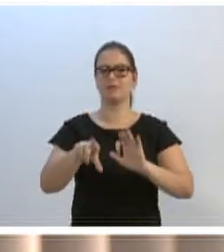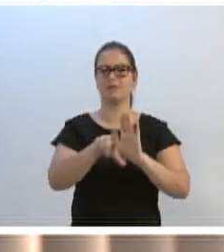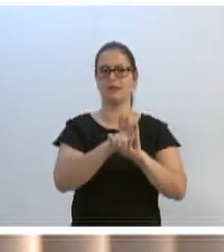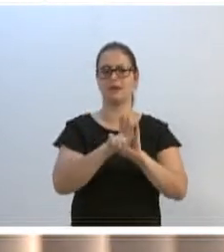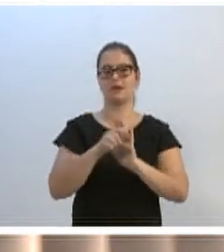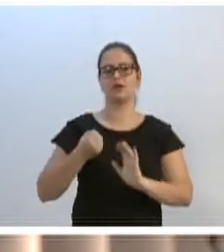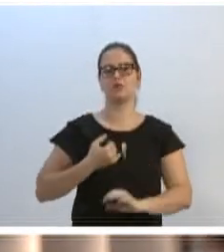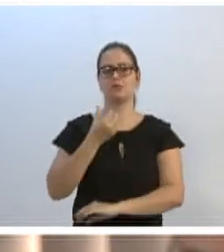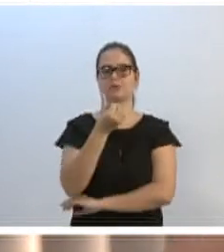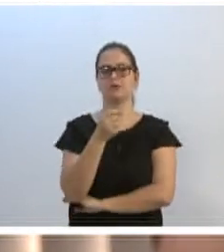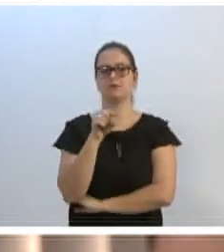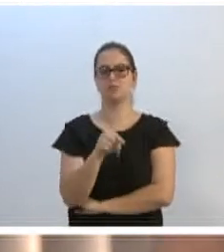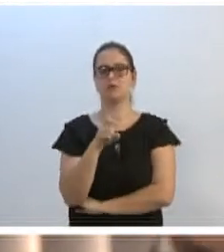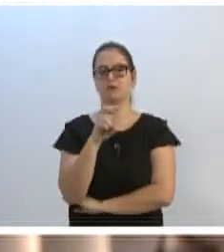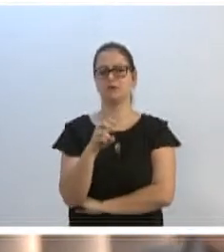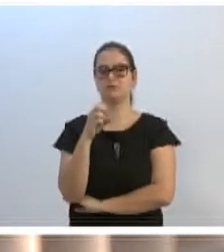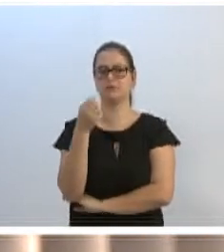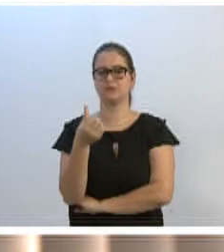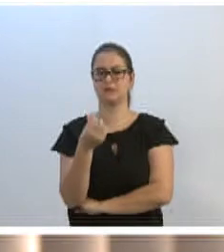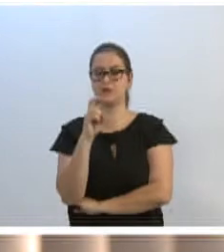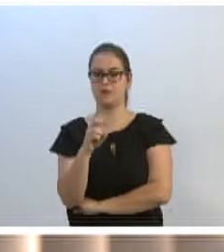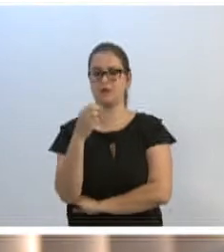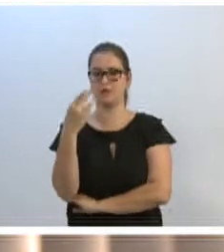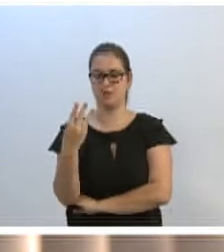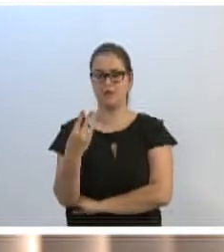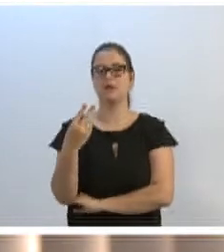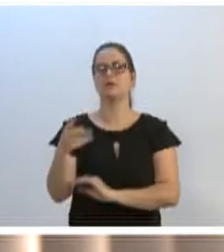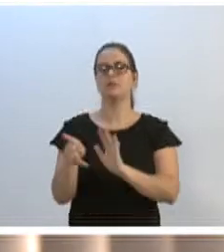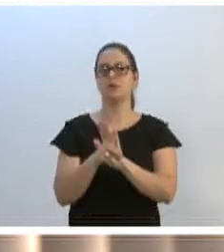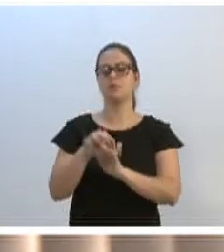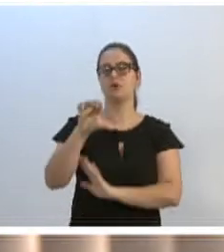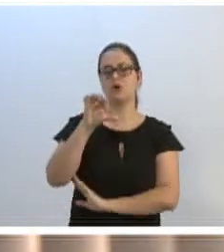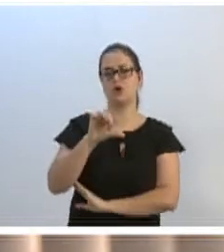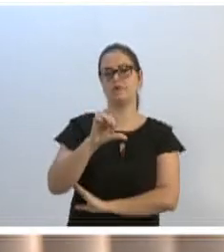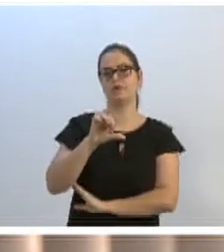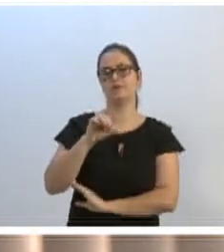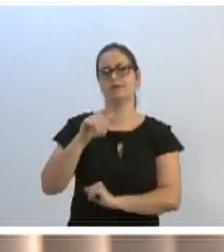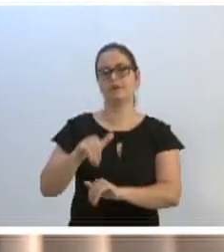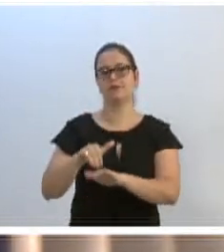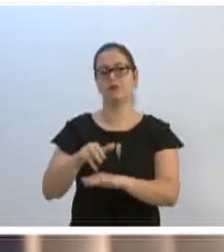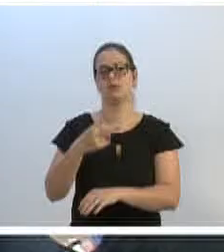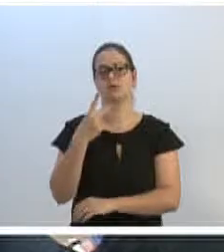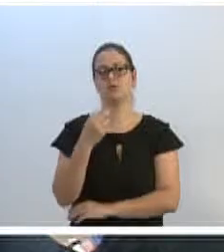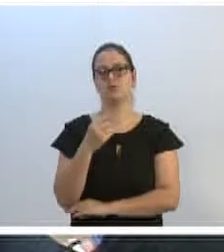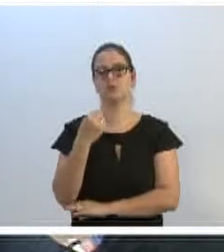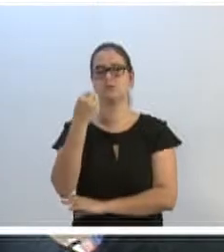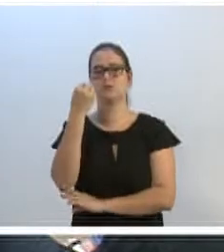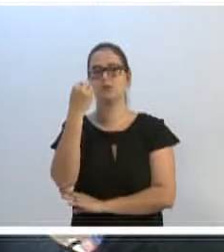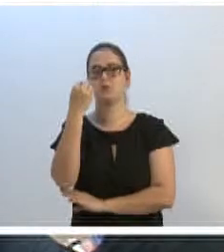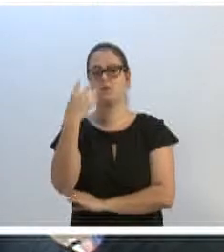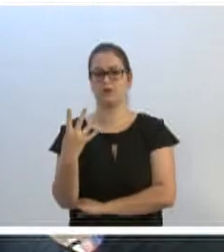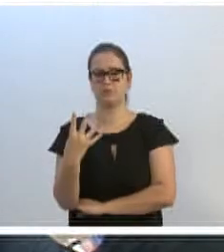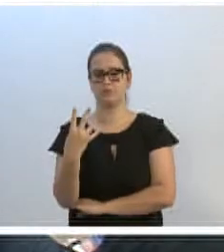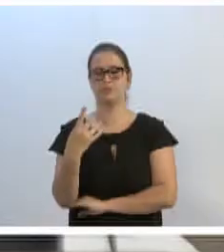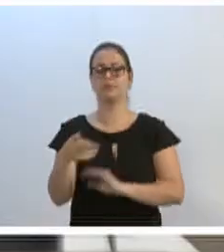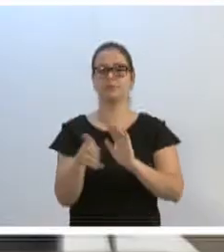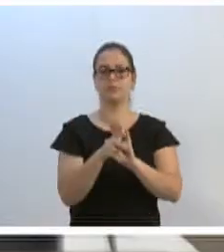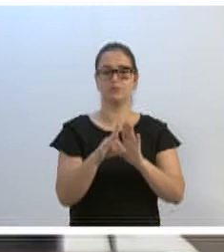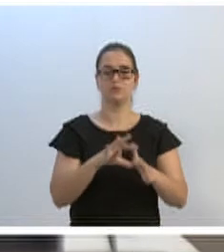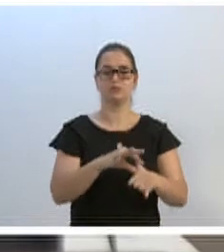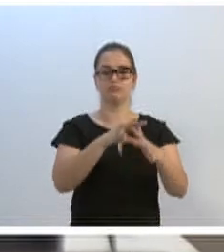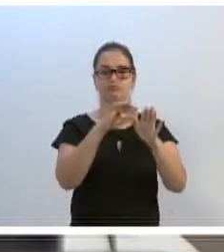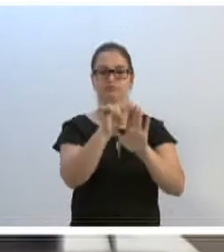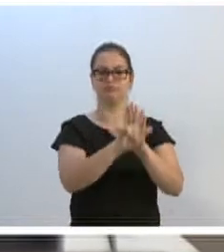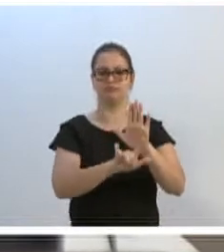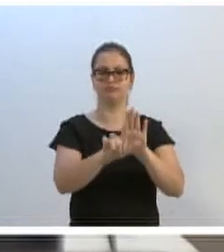número 6.553, de 9 de setembro de 2004. A diretoria